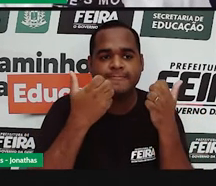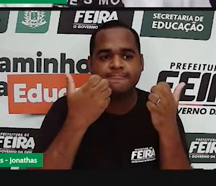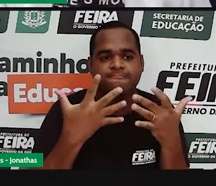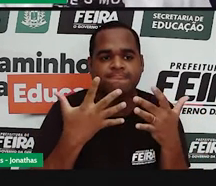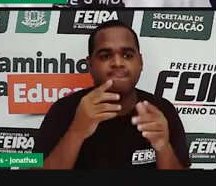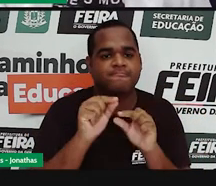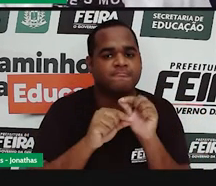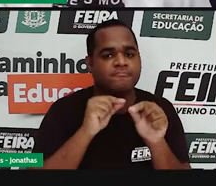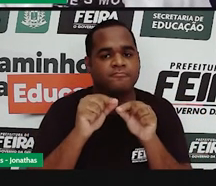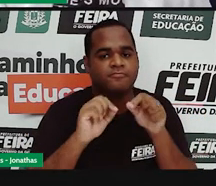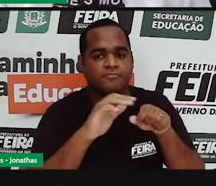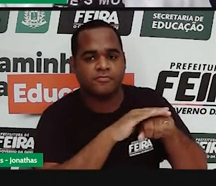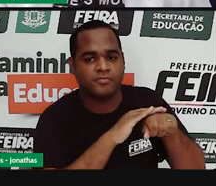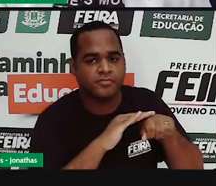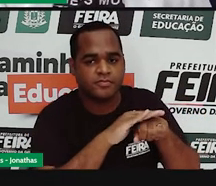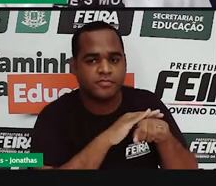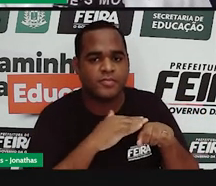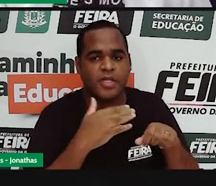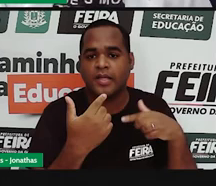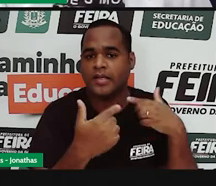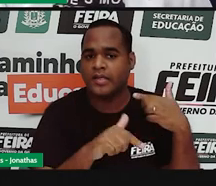sobre trabalho.